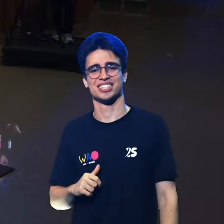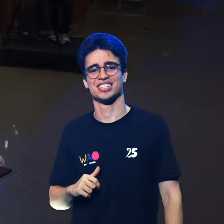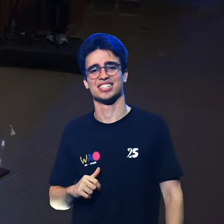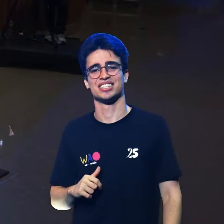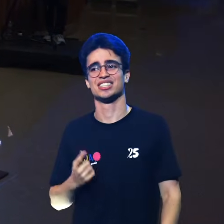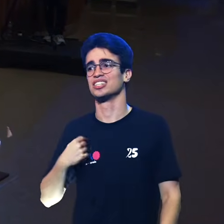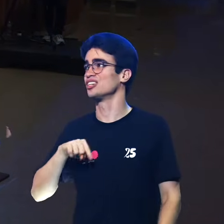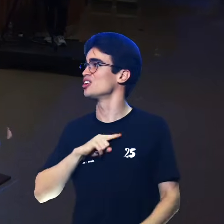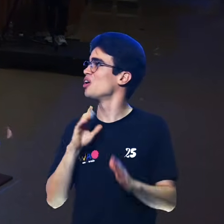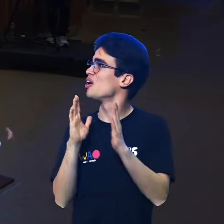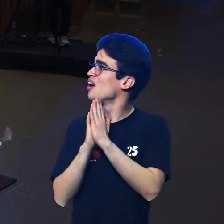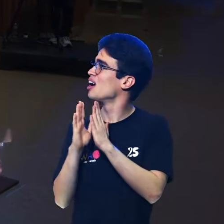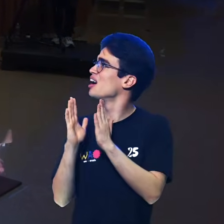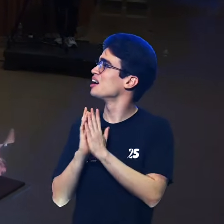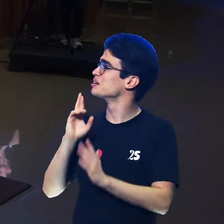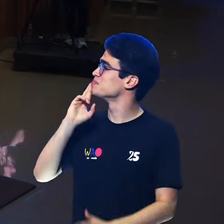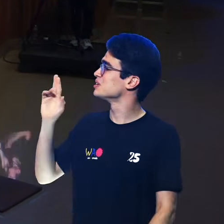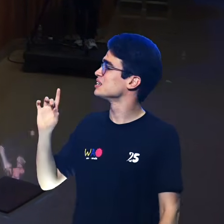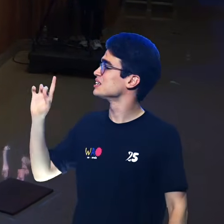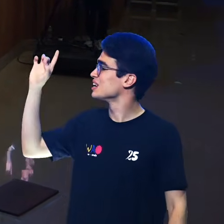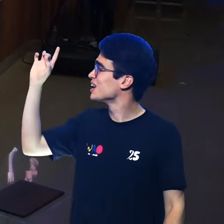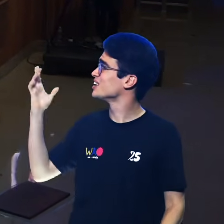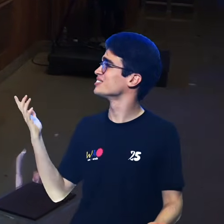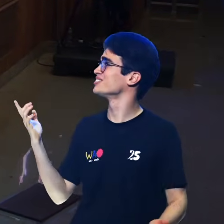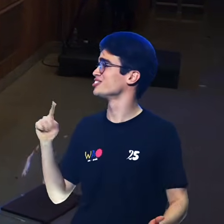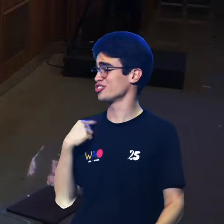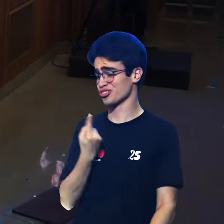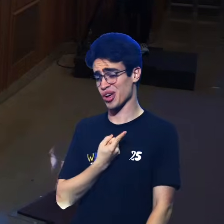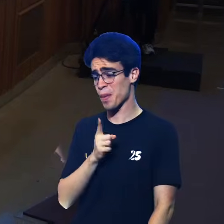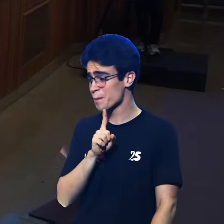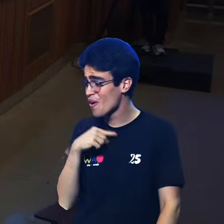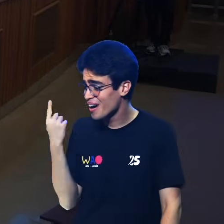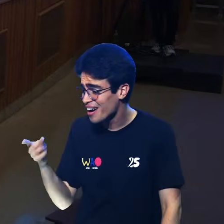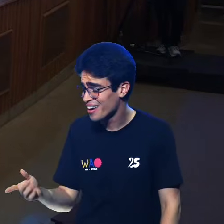nós estávamos orando, dizendo, Senhor, por favor, a gente vai morrer aqui,